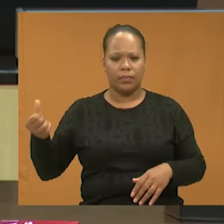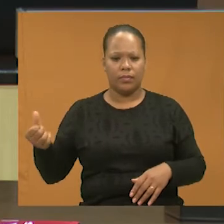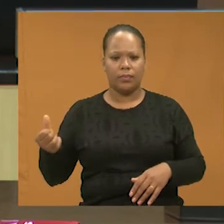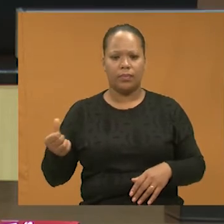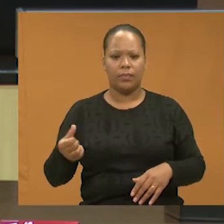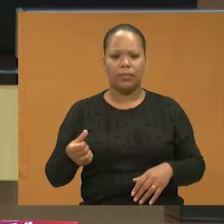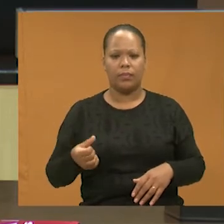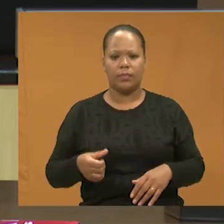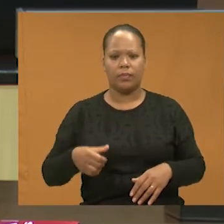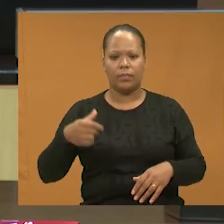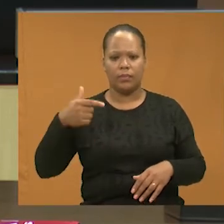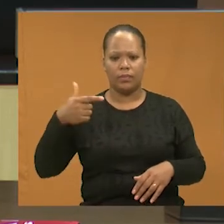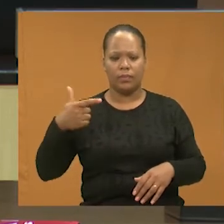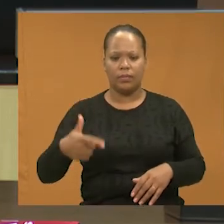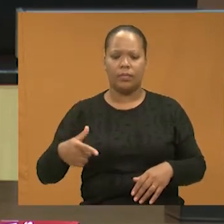6.168/2017 e